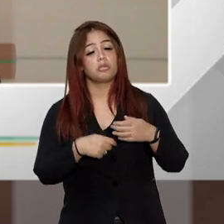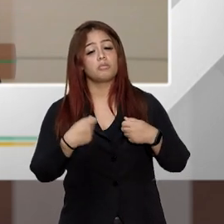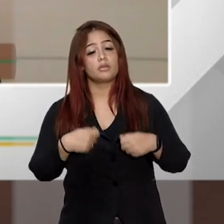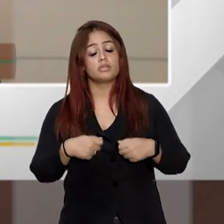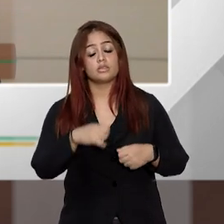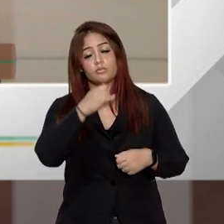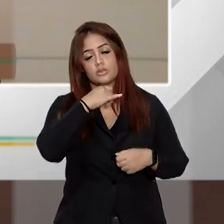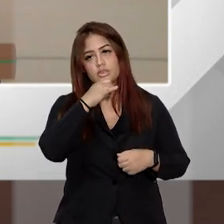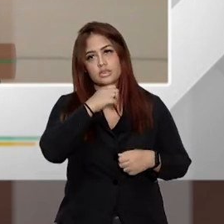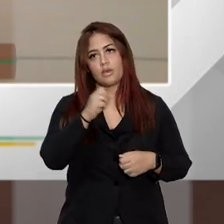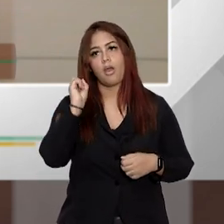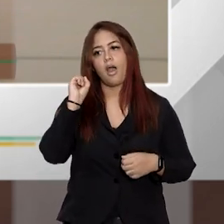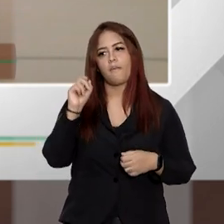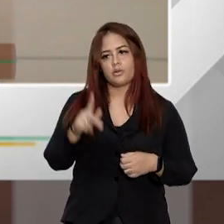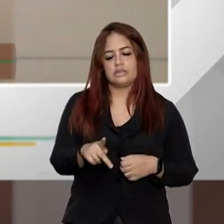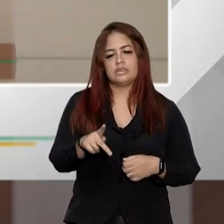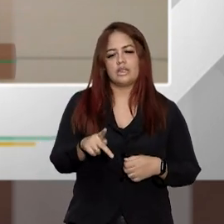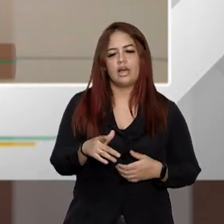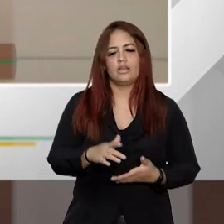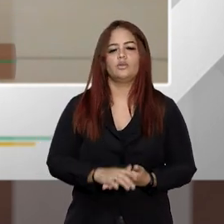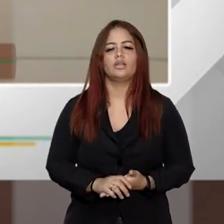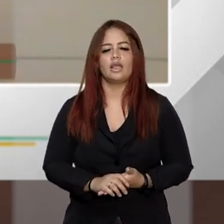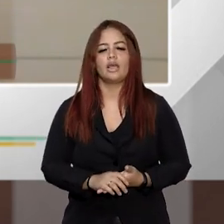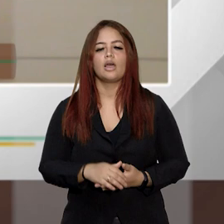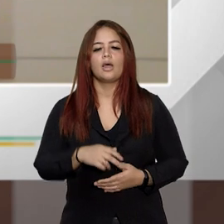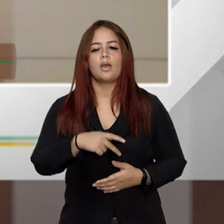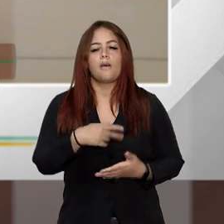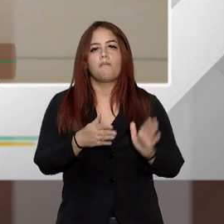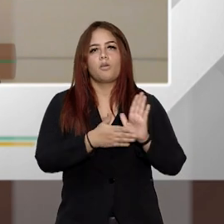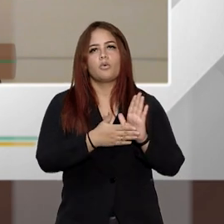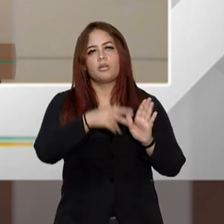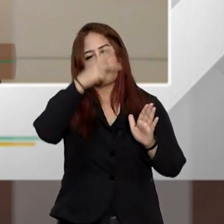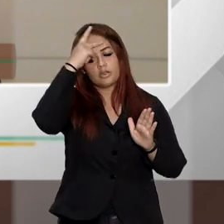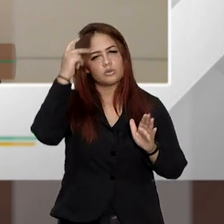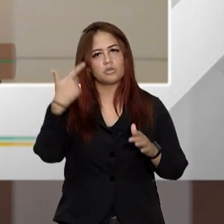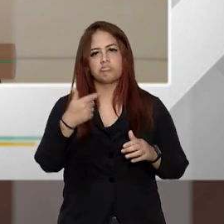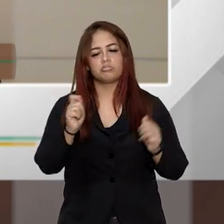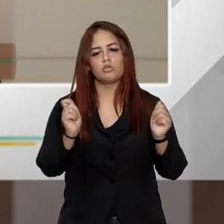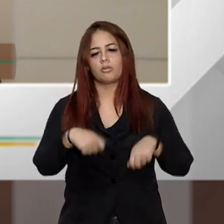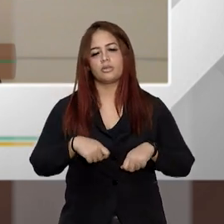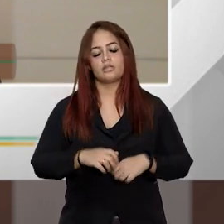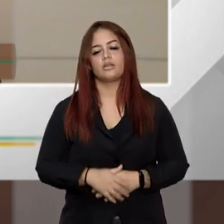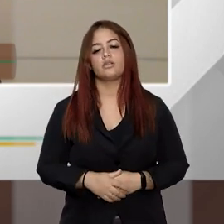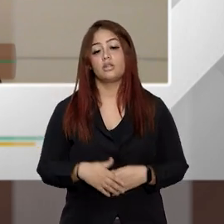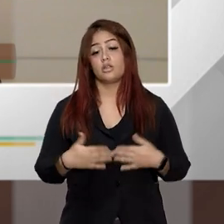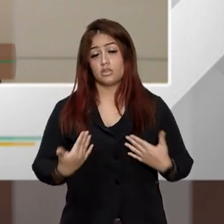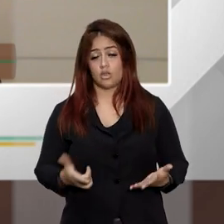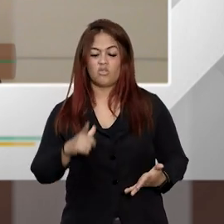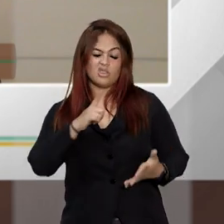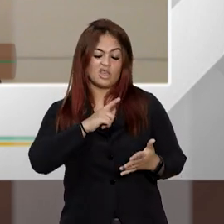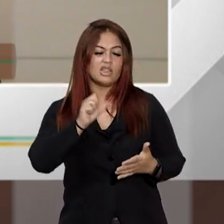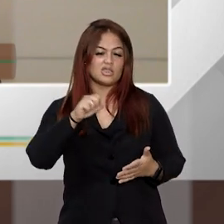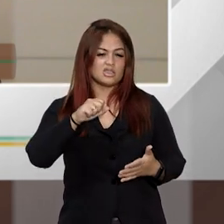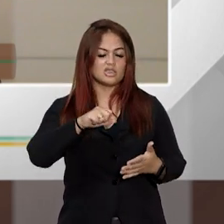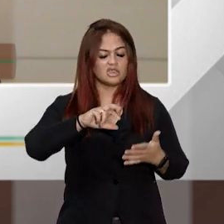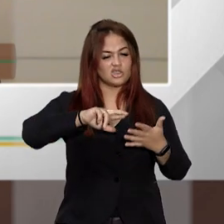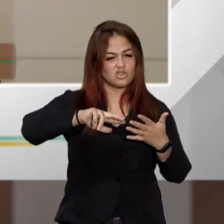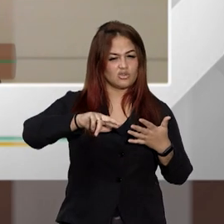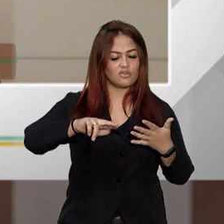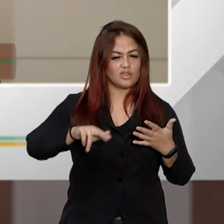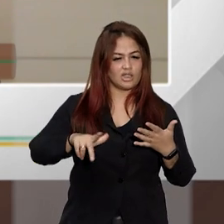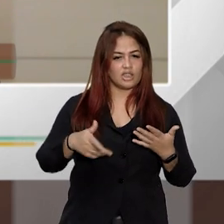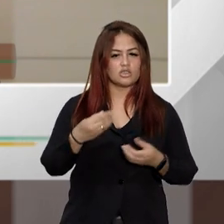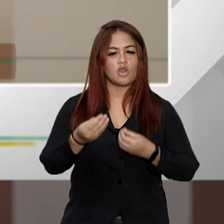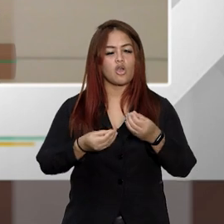envolvendo benefícios previdenciários que são propostas por pessoas que são absolutamente incapazes. Então, existem sim algumas diferenças quanto